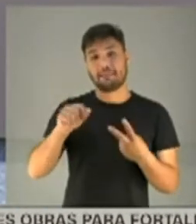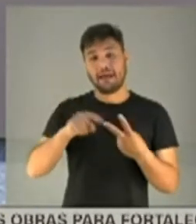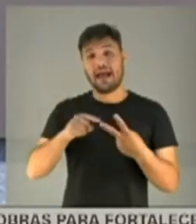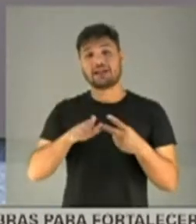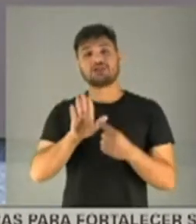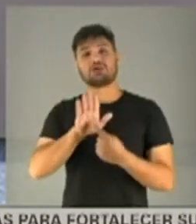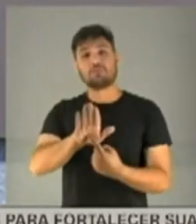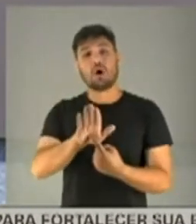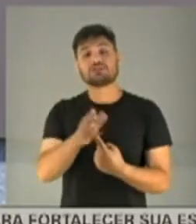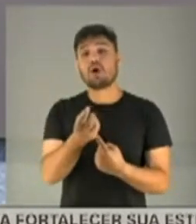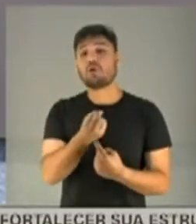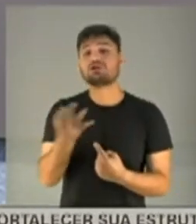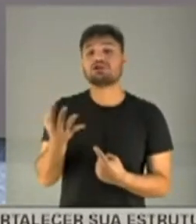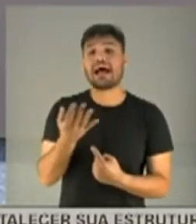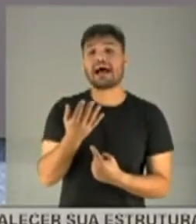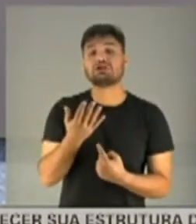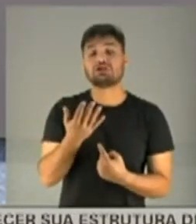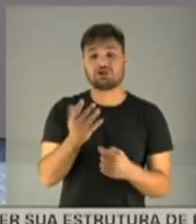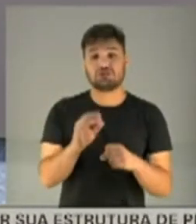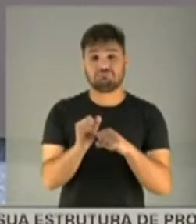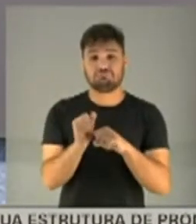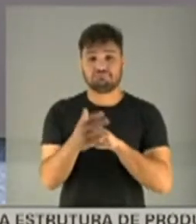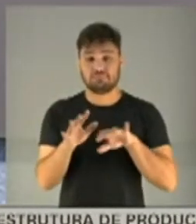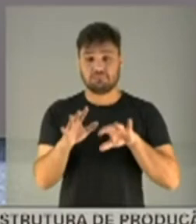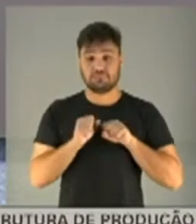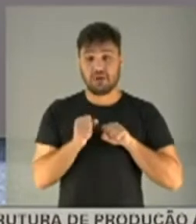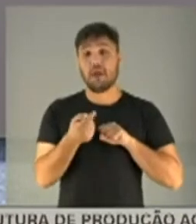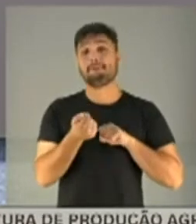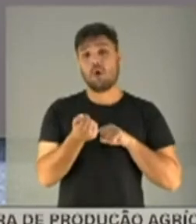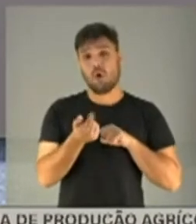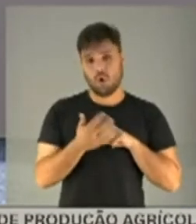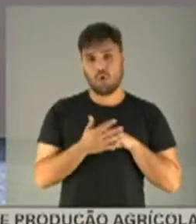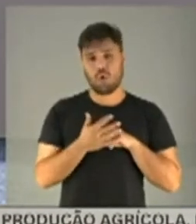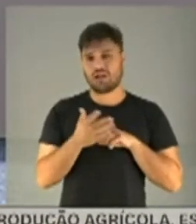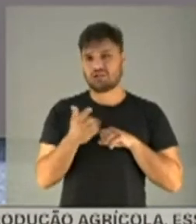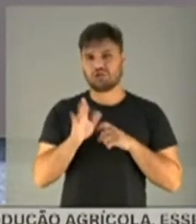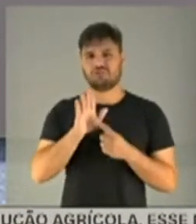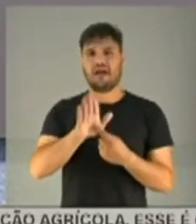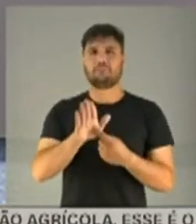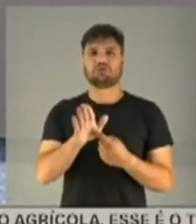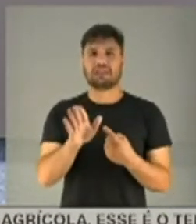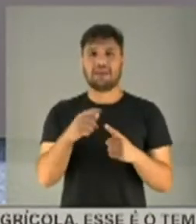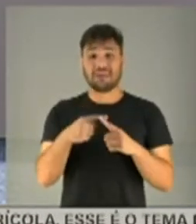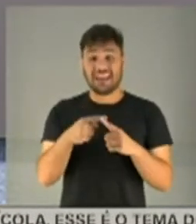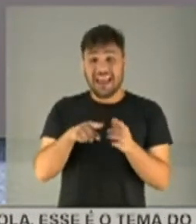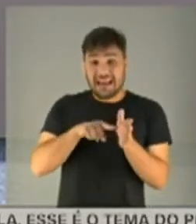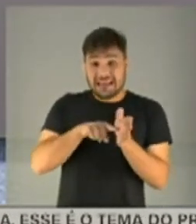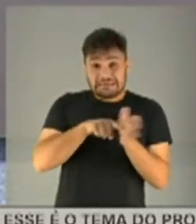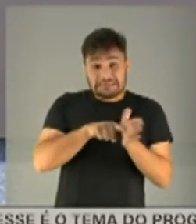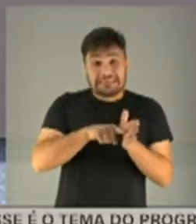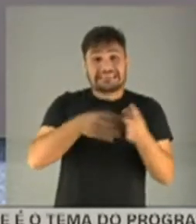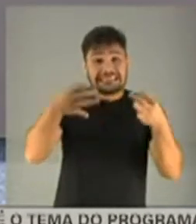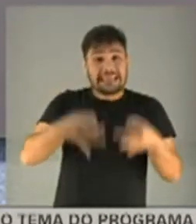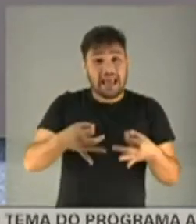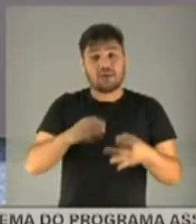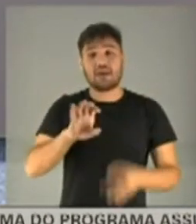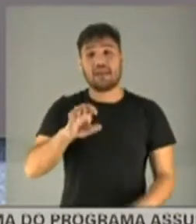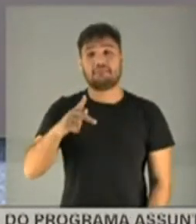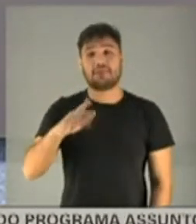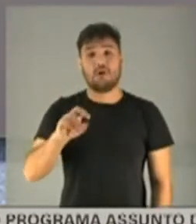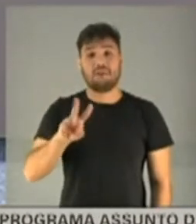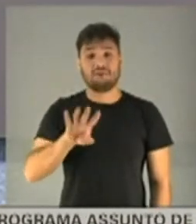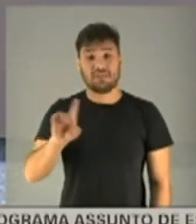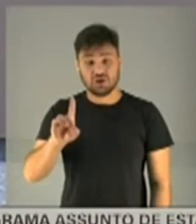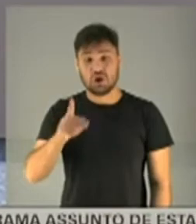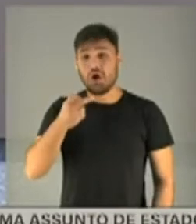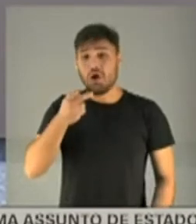sobre o número de casos, porque o número de casos não é uma estimativa confiável. O EpiCovid mostrou que no meio do ano